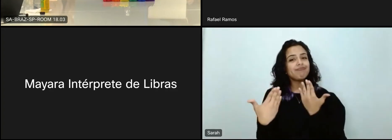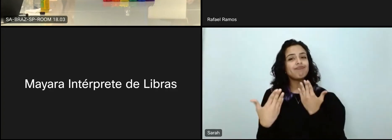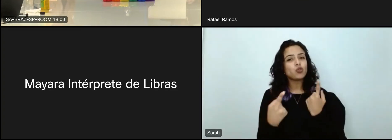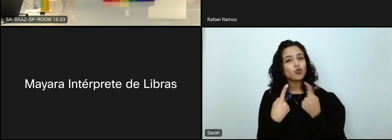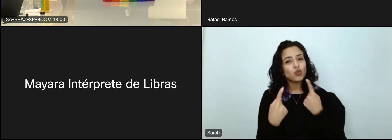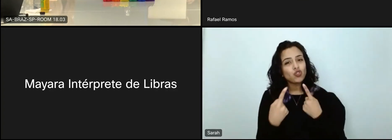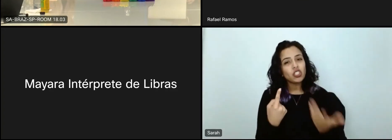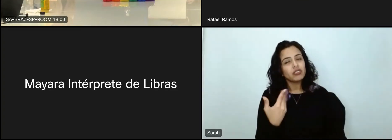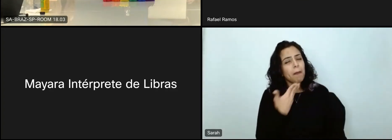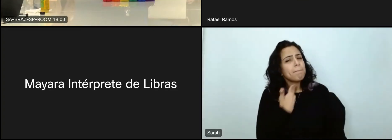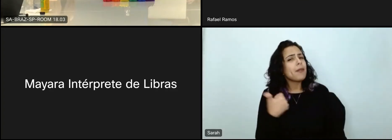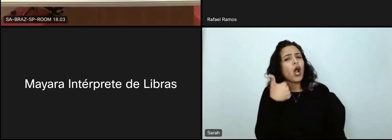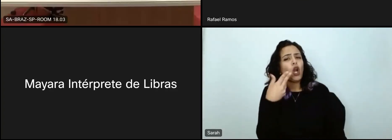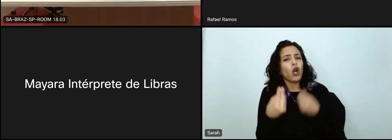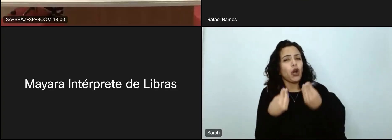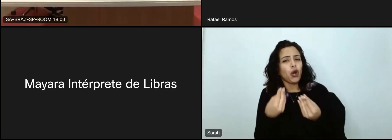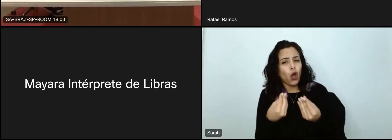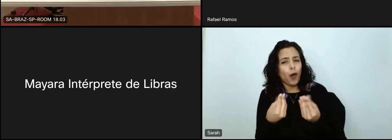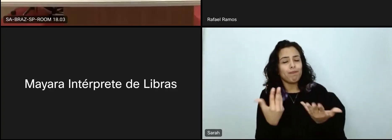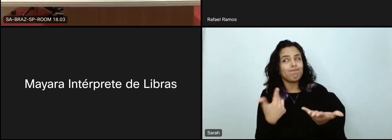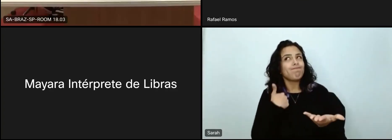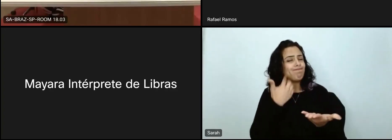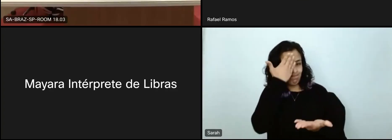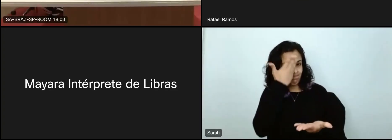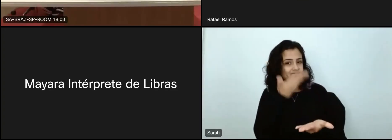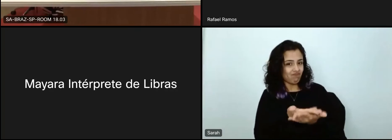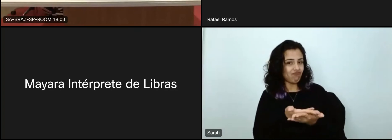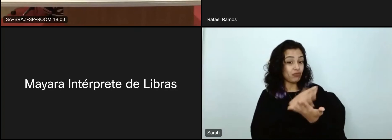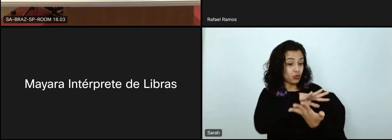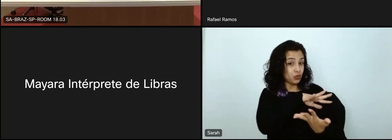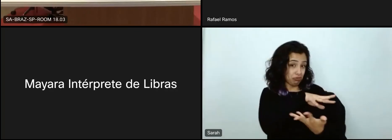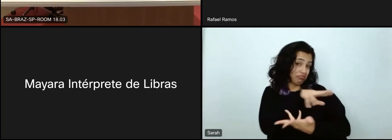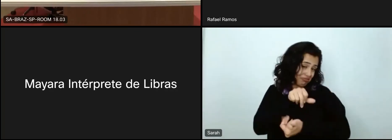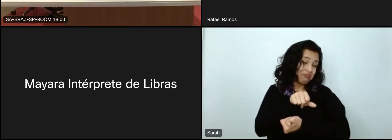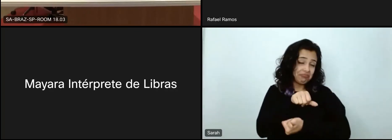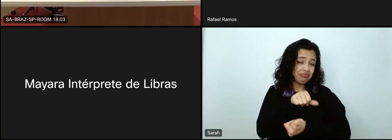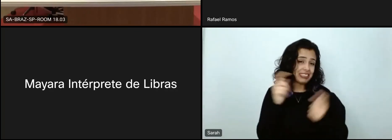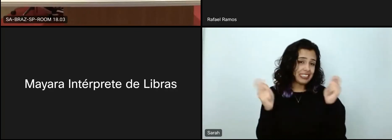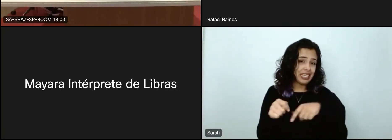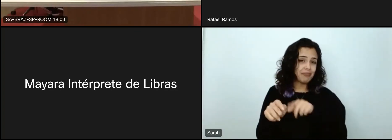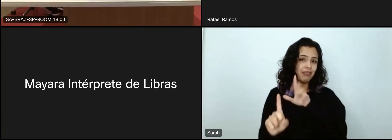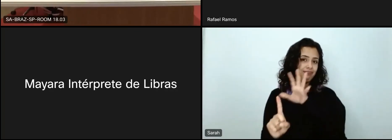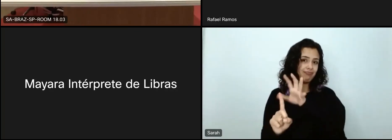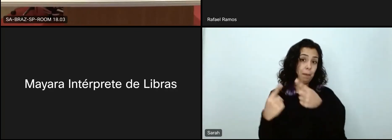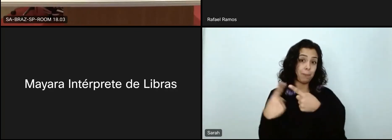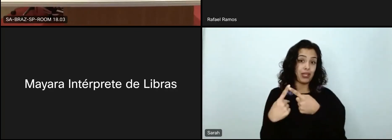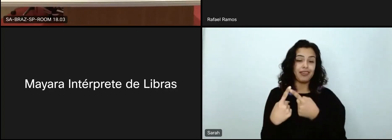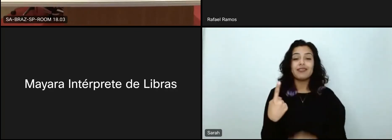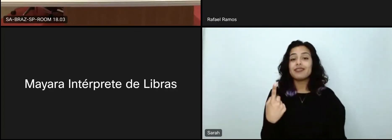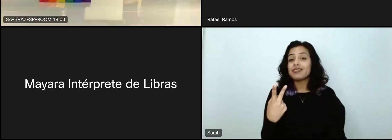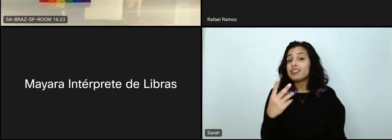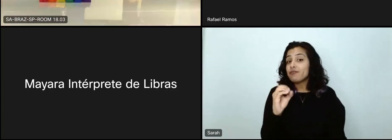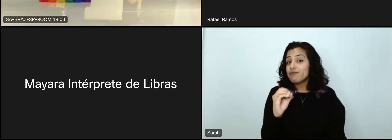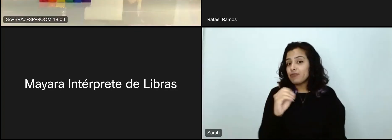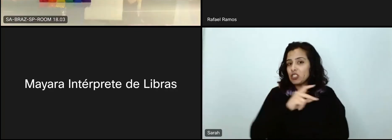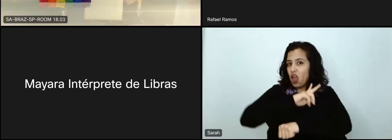melhorias, né? Acho que a Aon, de forma global, ali com seus 50 mil, mais de 50 mil colegas atuando em 120 países, ela está